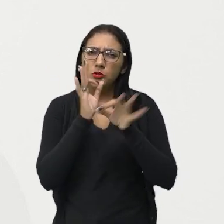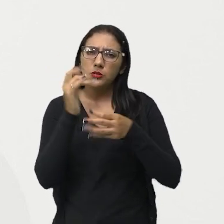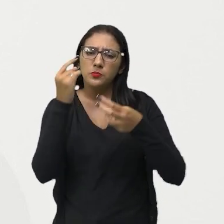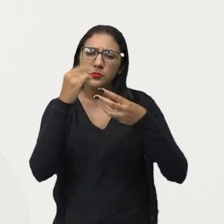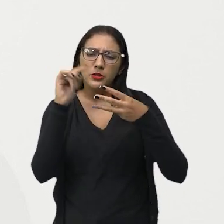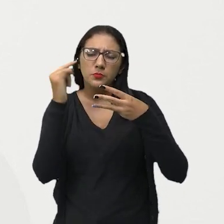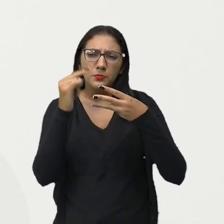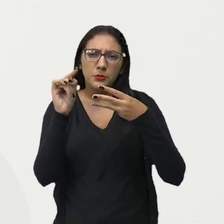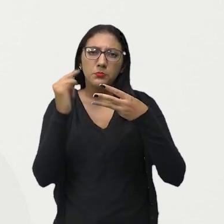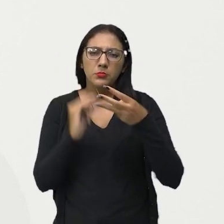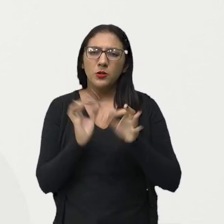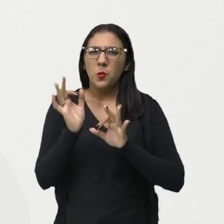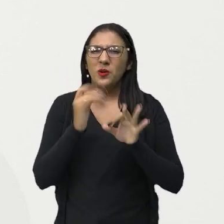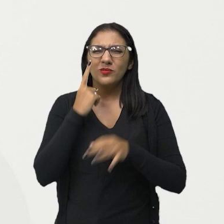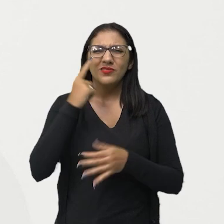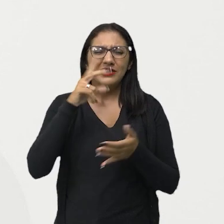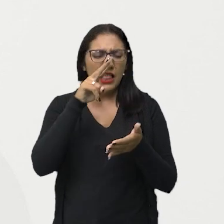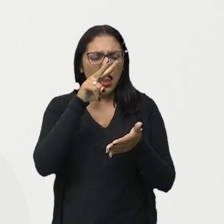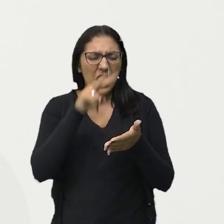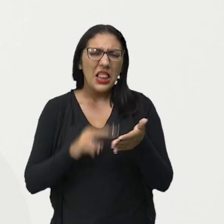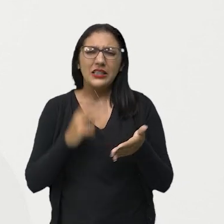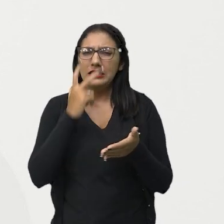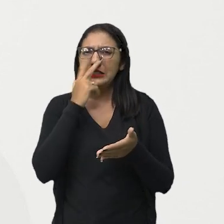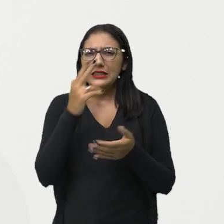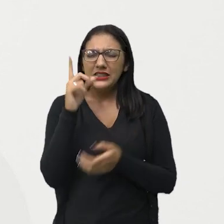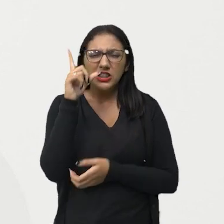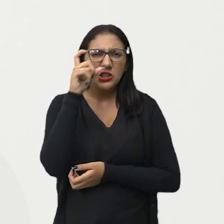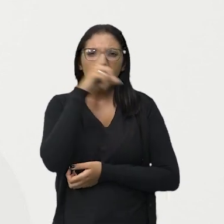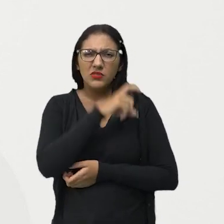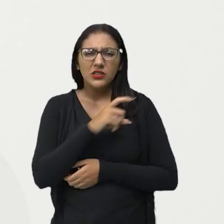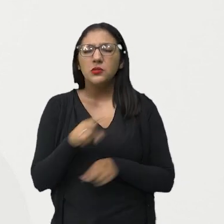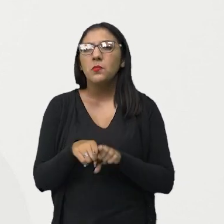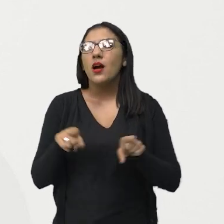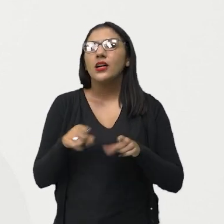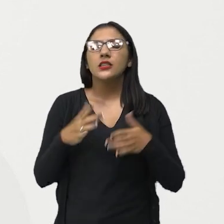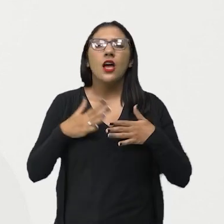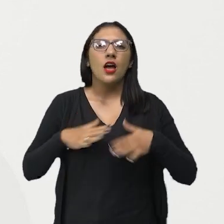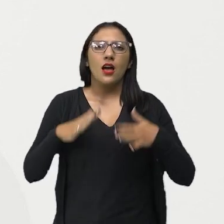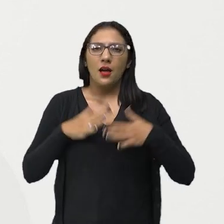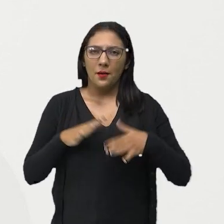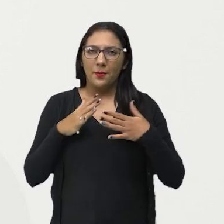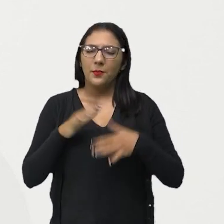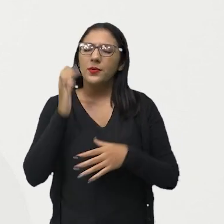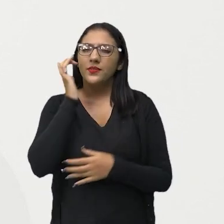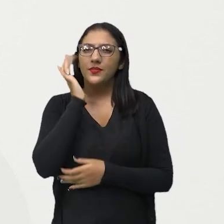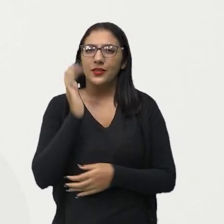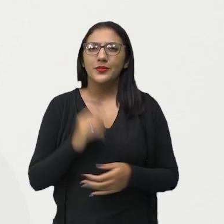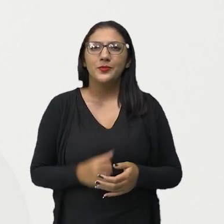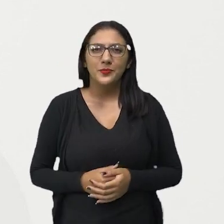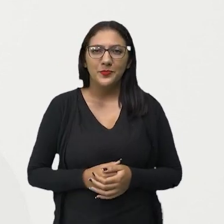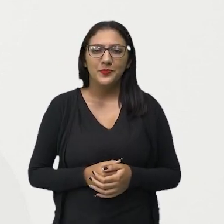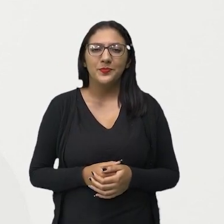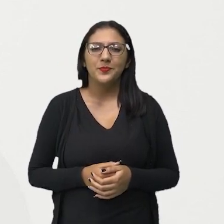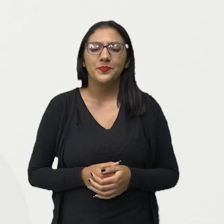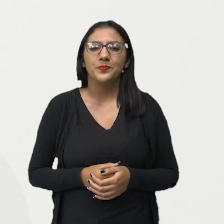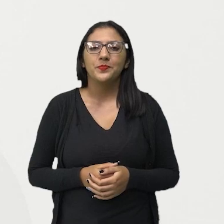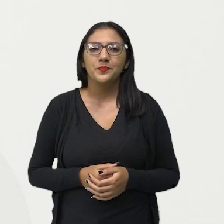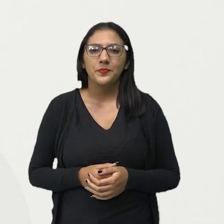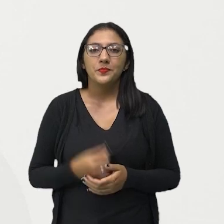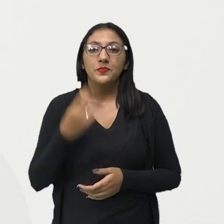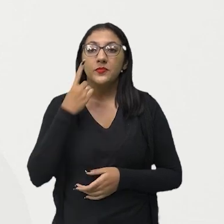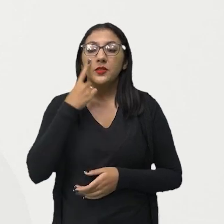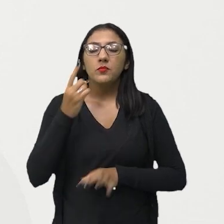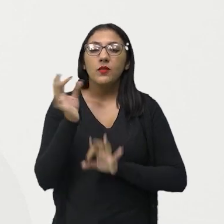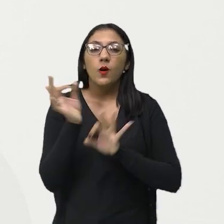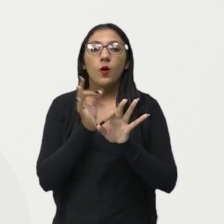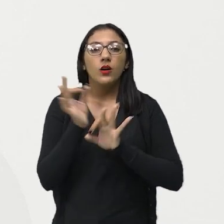que falando assim parece que é algo muito elaborado. Na verdade não é tão elaborado assim. Acompanhe comigo. Vamos fazer aqui,